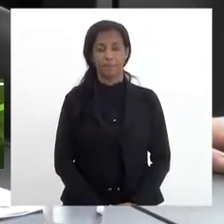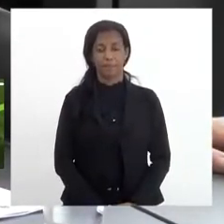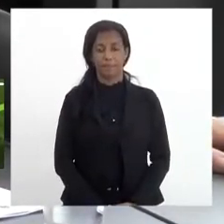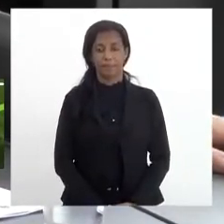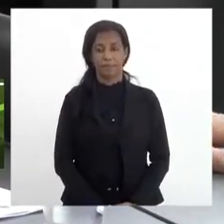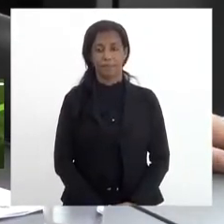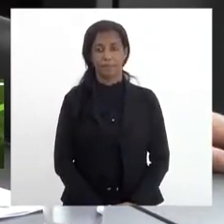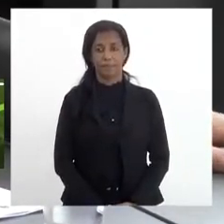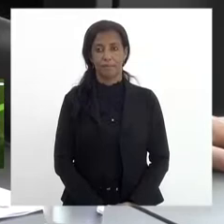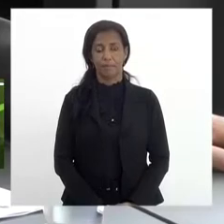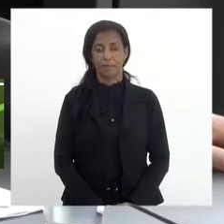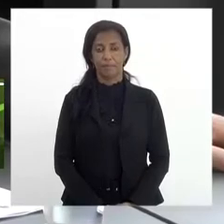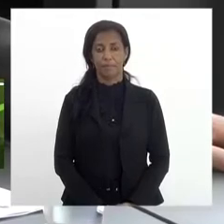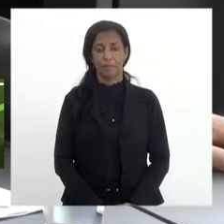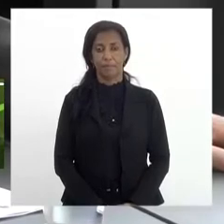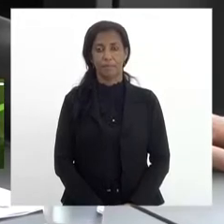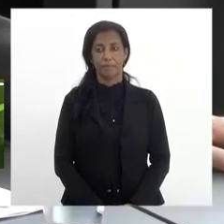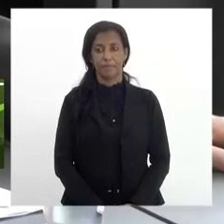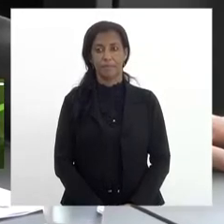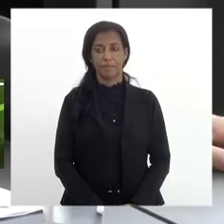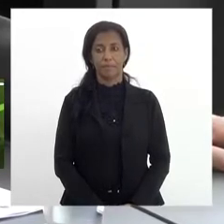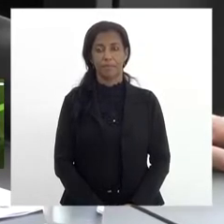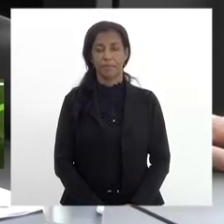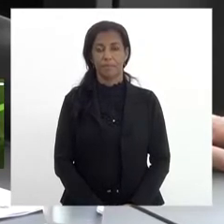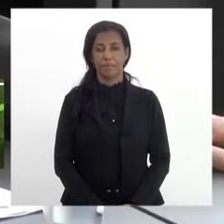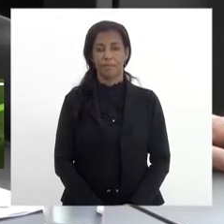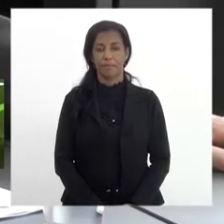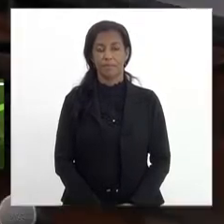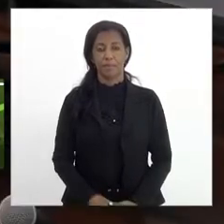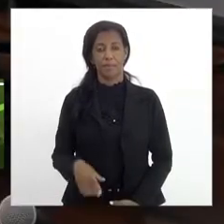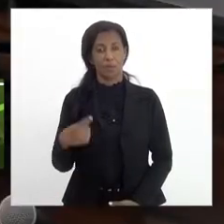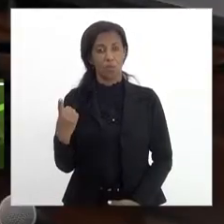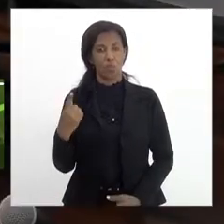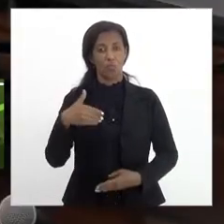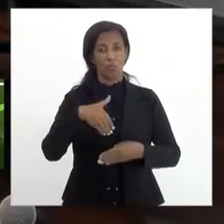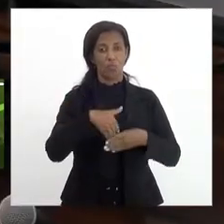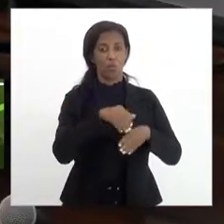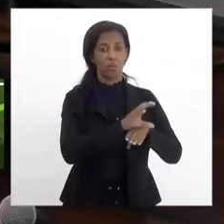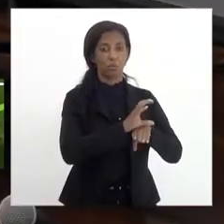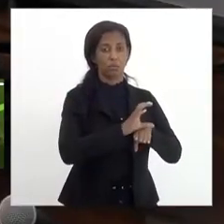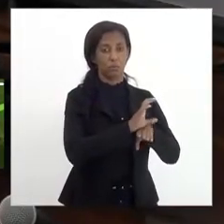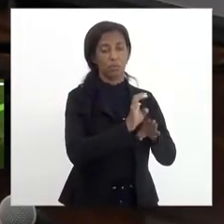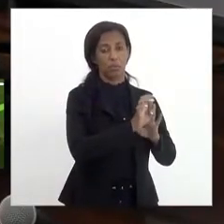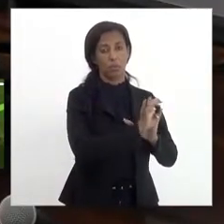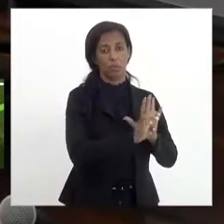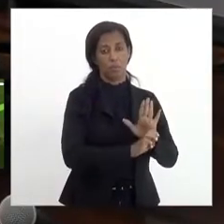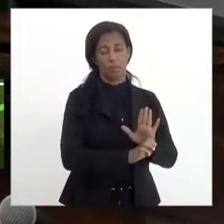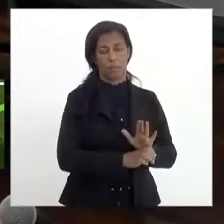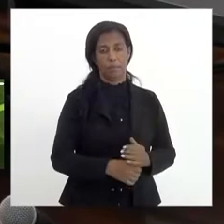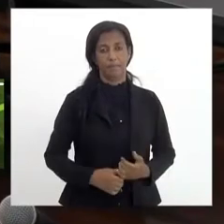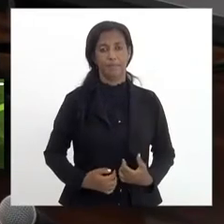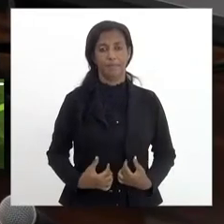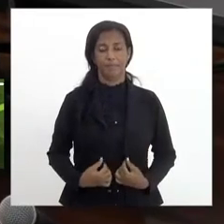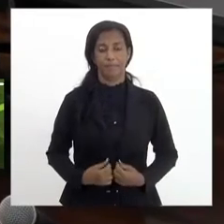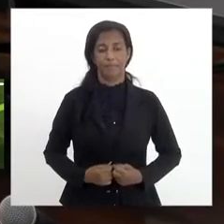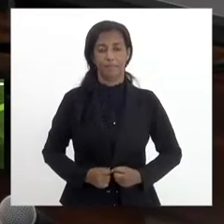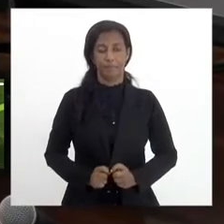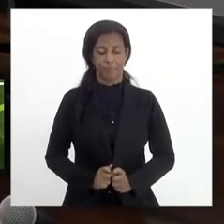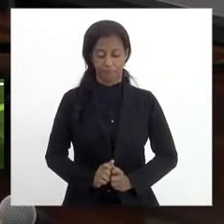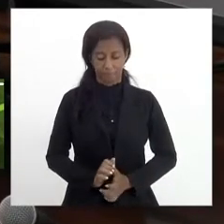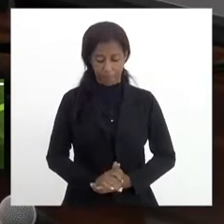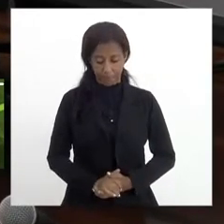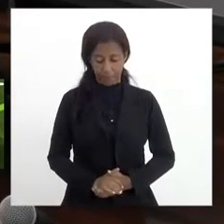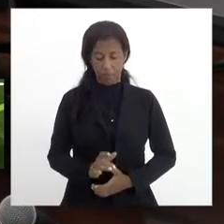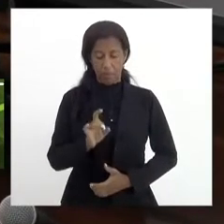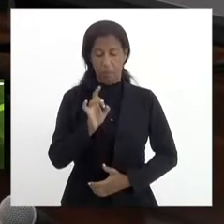todo mundo revê. É o voto. Então, voto pela constitucionalidade com emendas. Alguém mais quer discutir? Eu quero dizer assim, eu queria